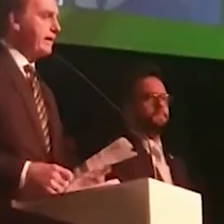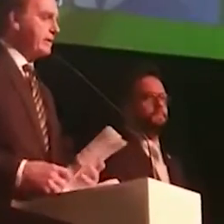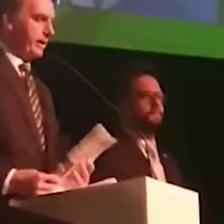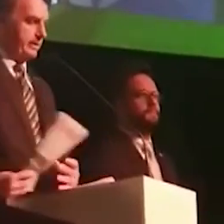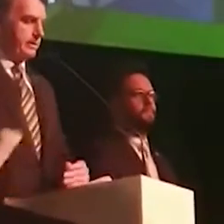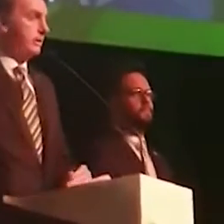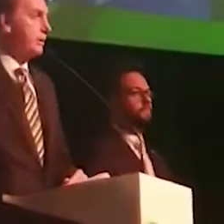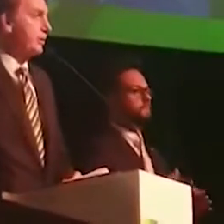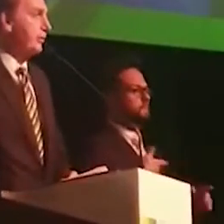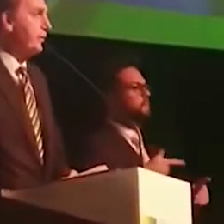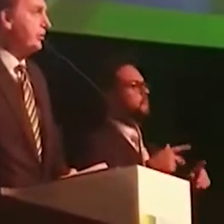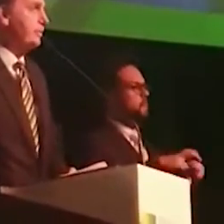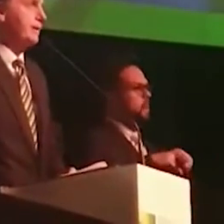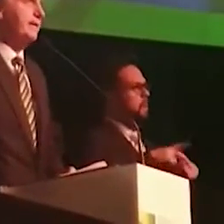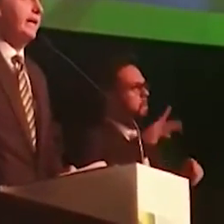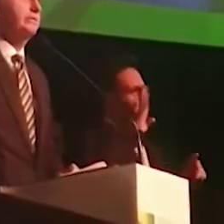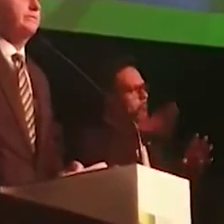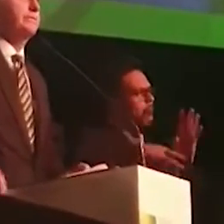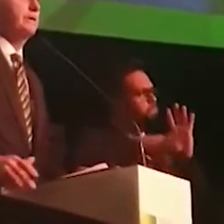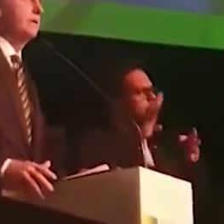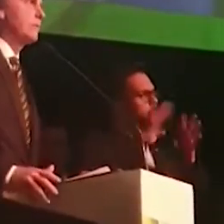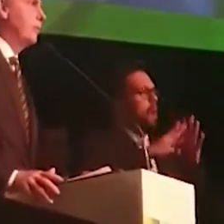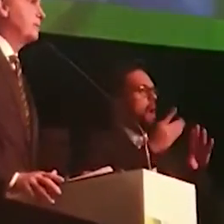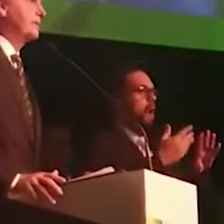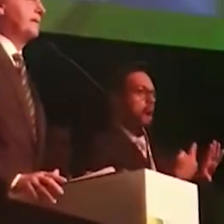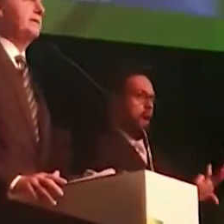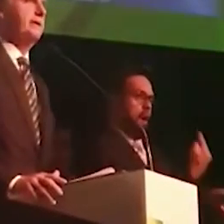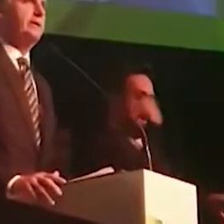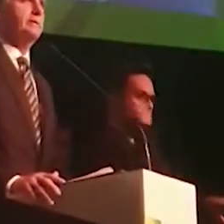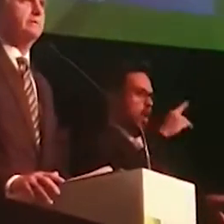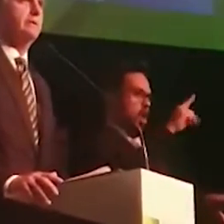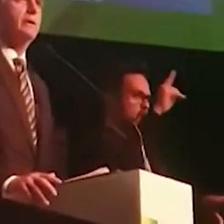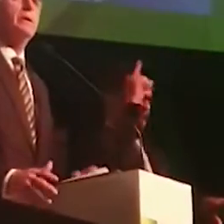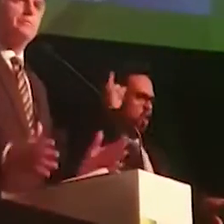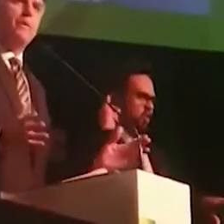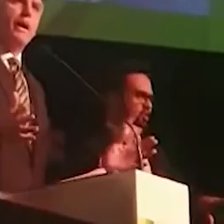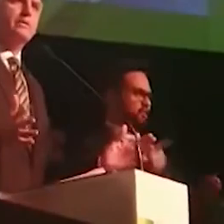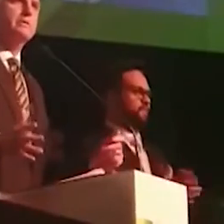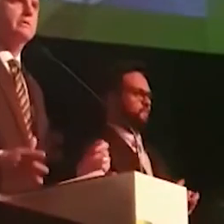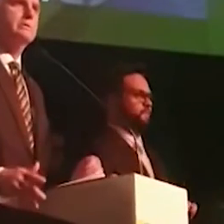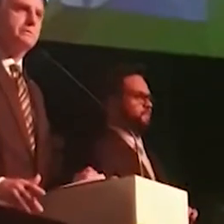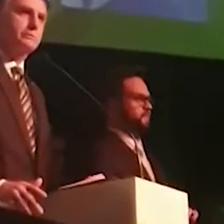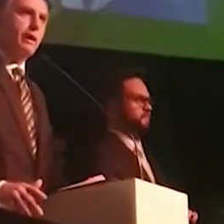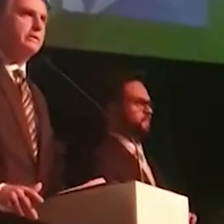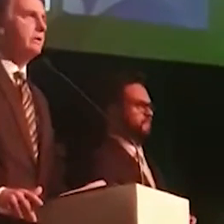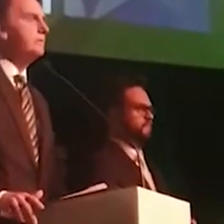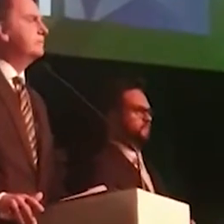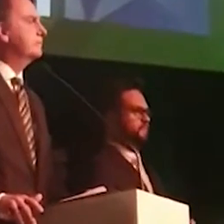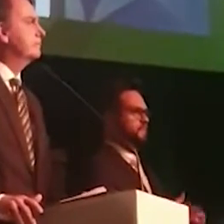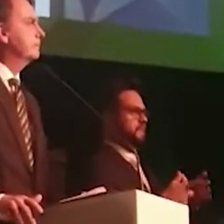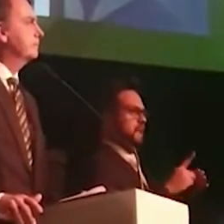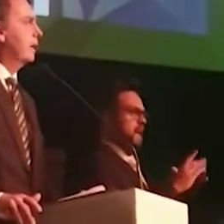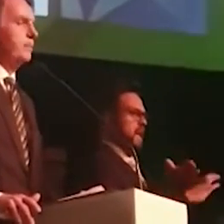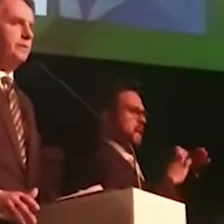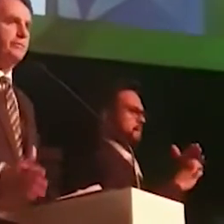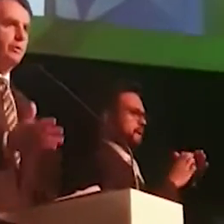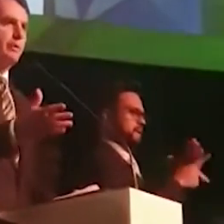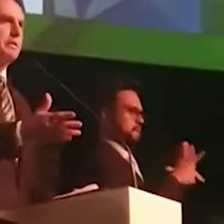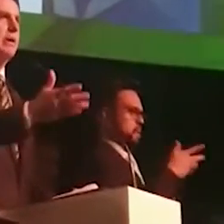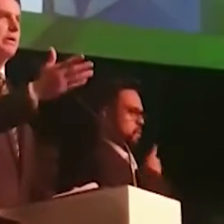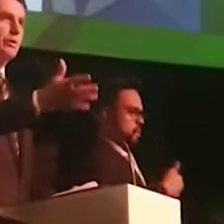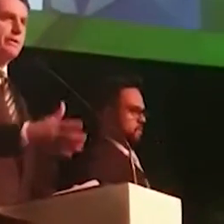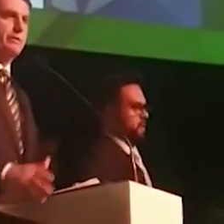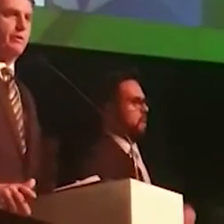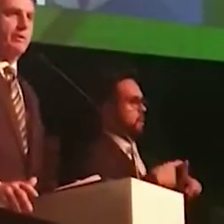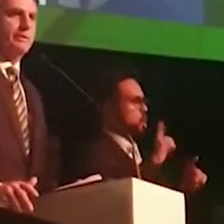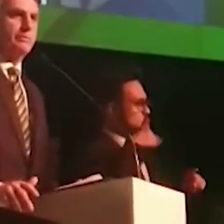As críticas que sofri no passado, como estatizante, em parte, com razão. A minha